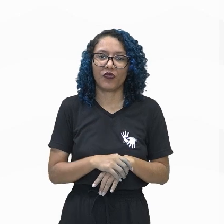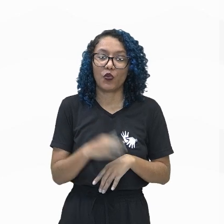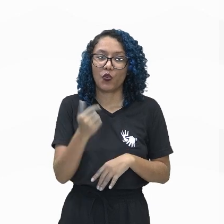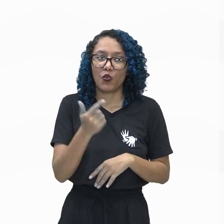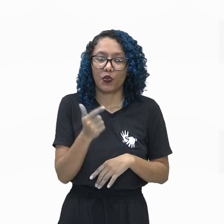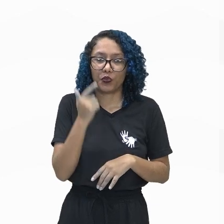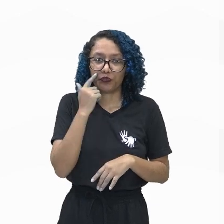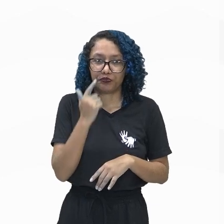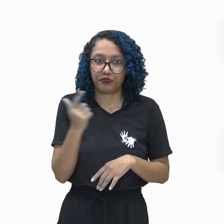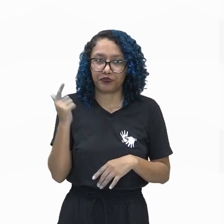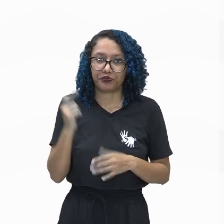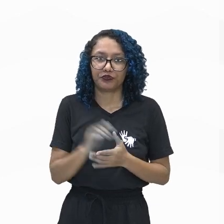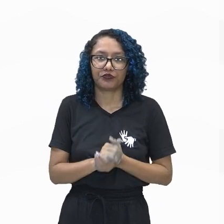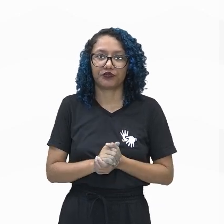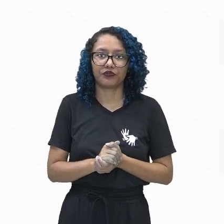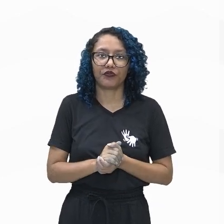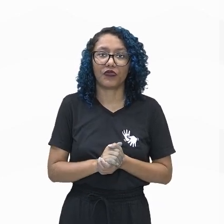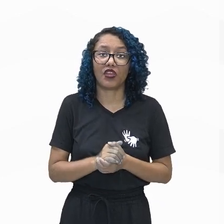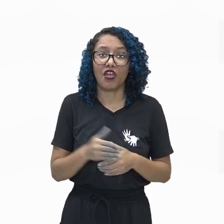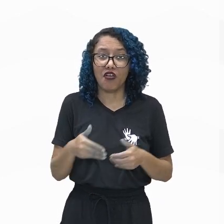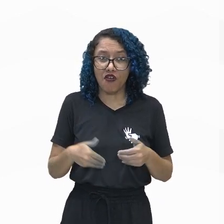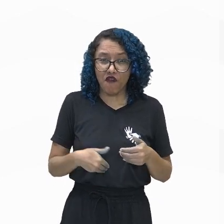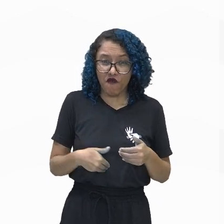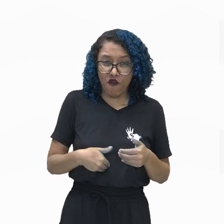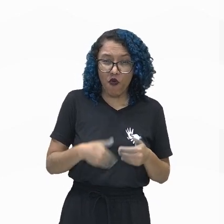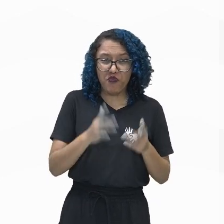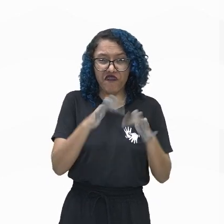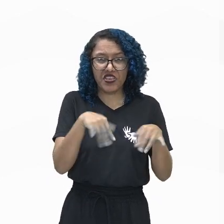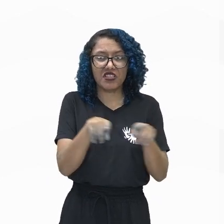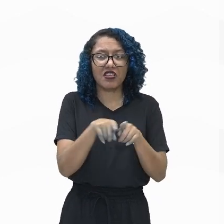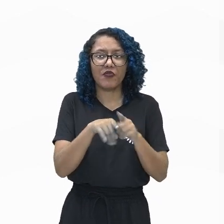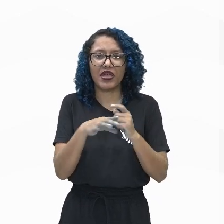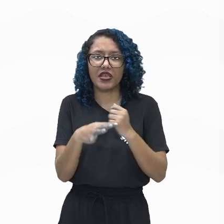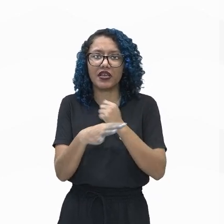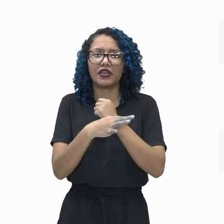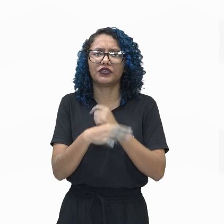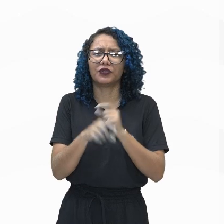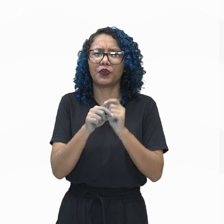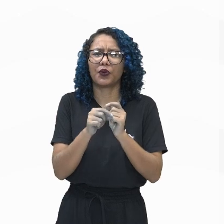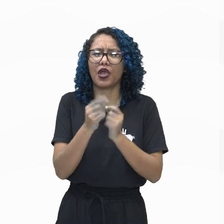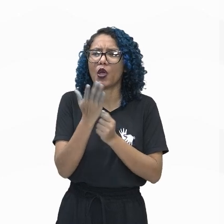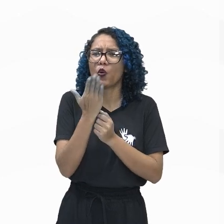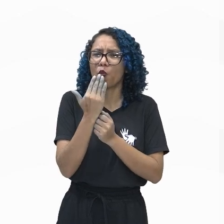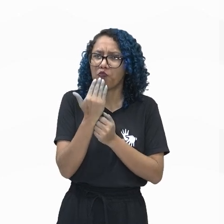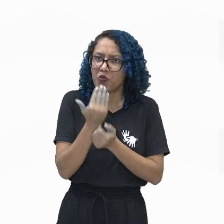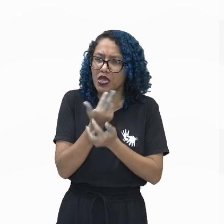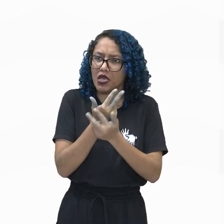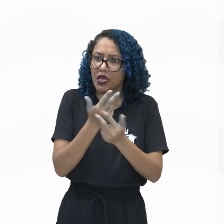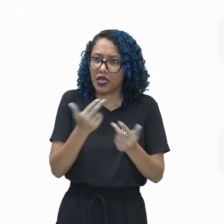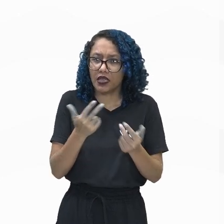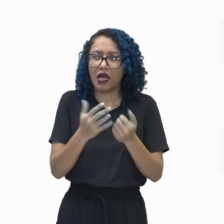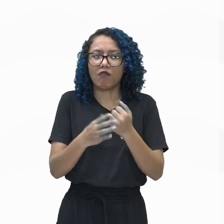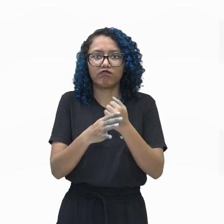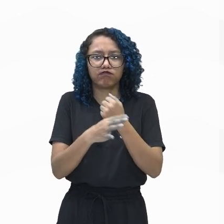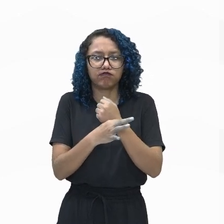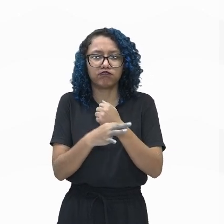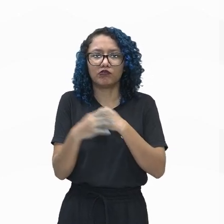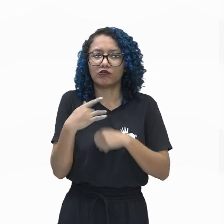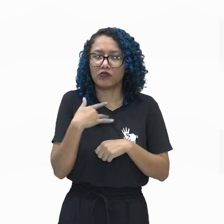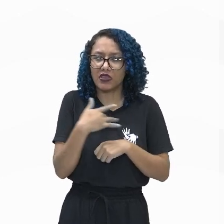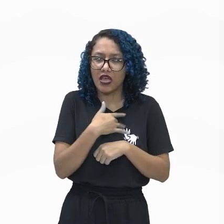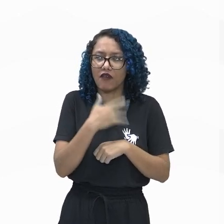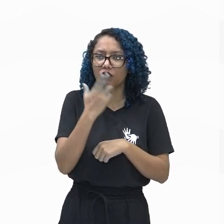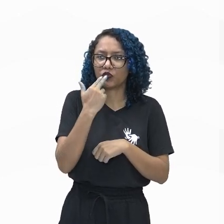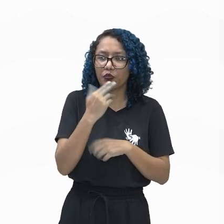aí erradicar a fome e garantir alimentos seguros e nutritivos